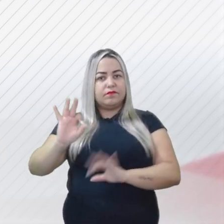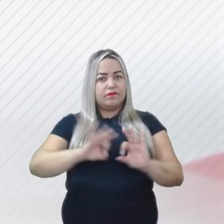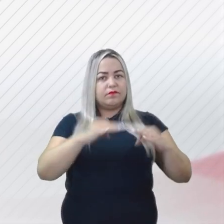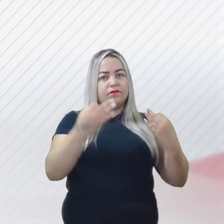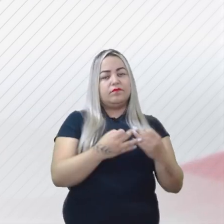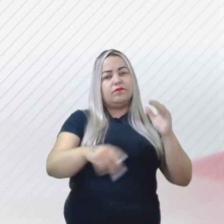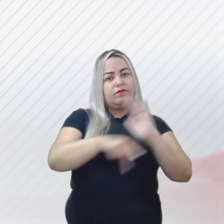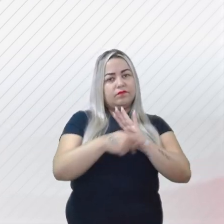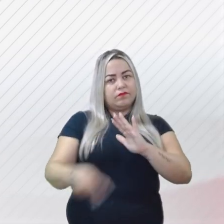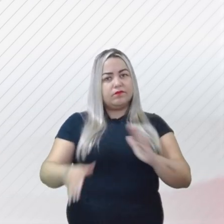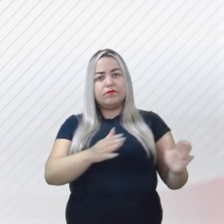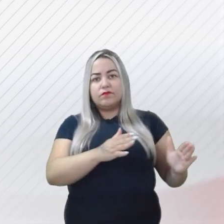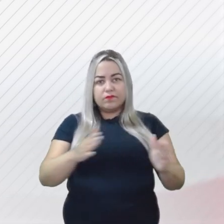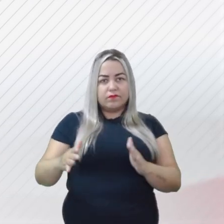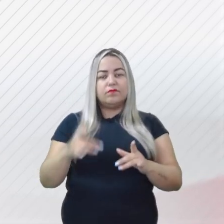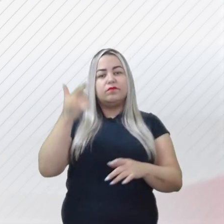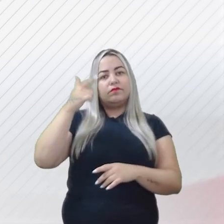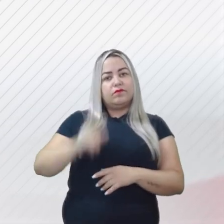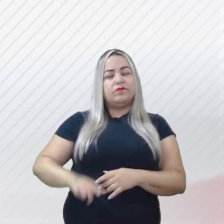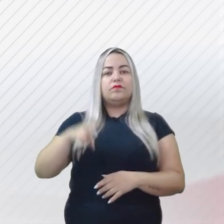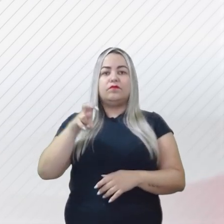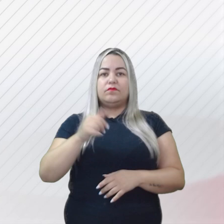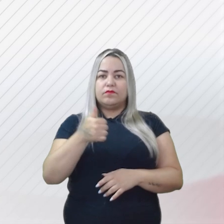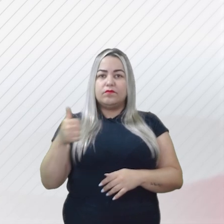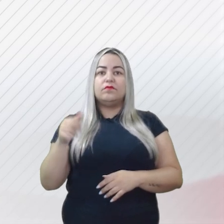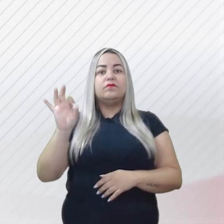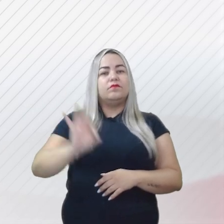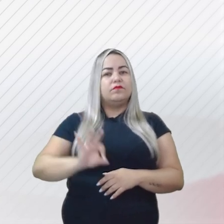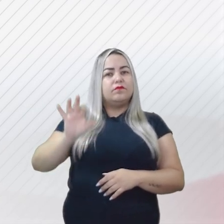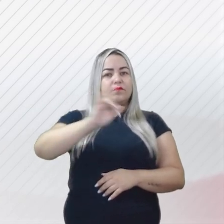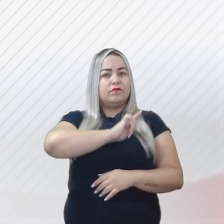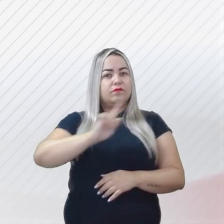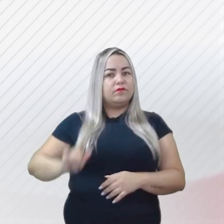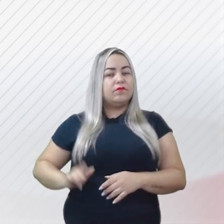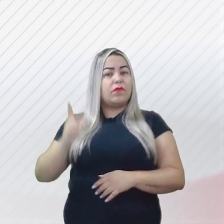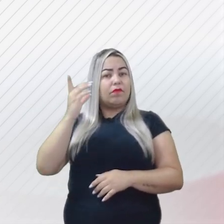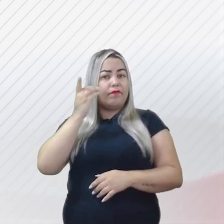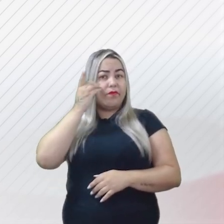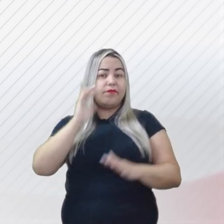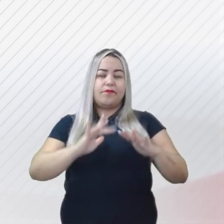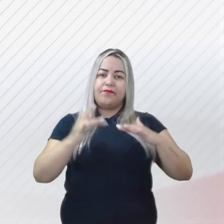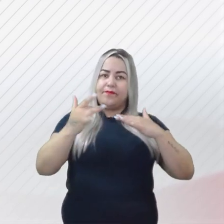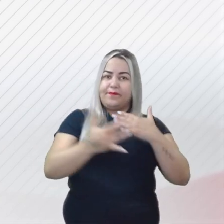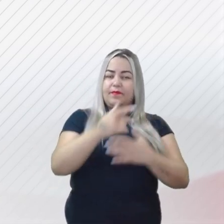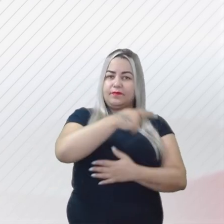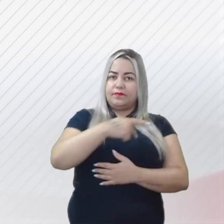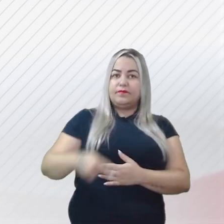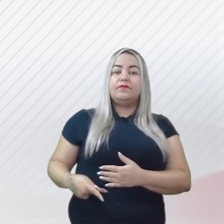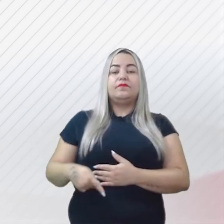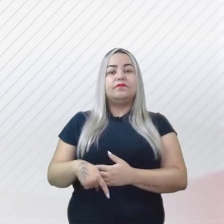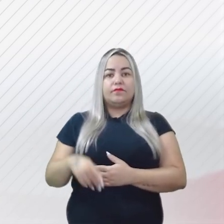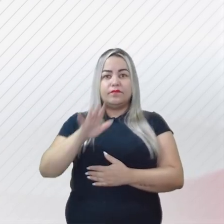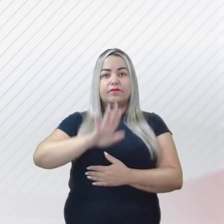de famílias pertencentes à classe média chegou a 51% no governo Dilma. Nas redes sociais, a